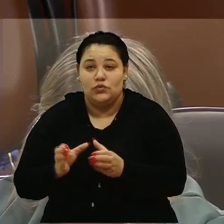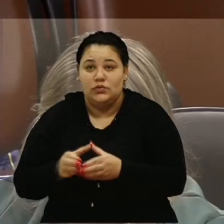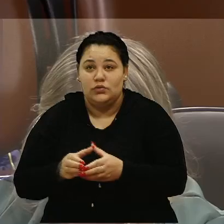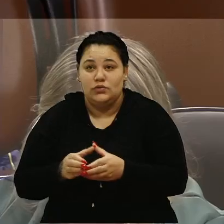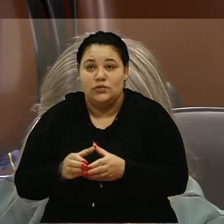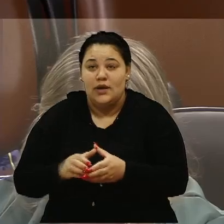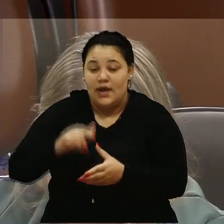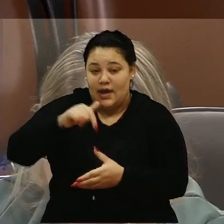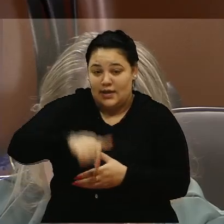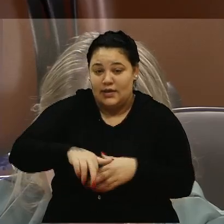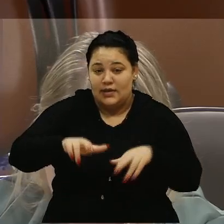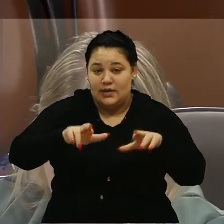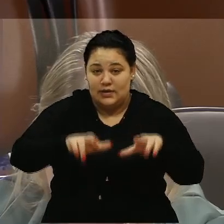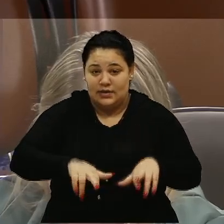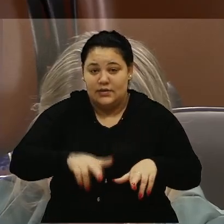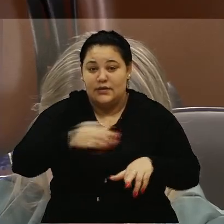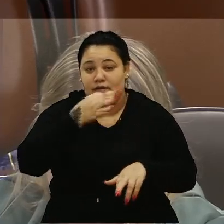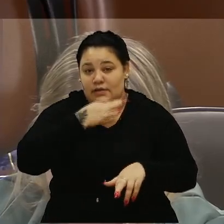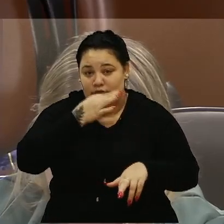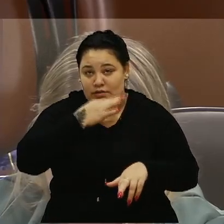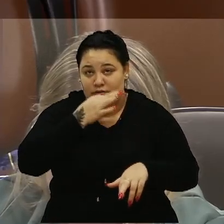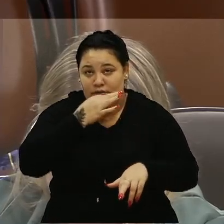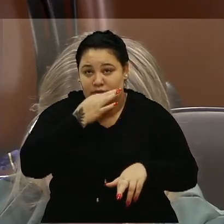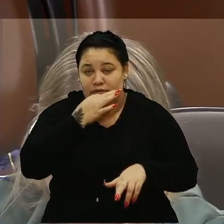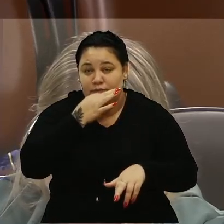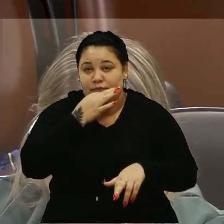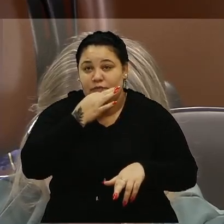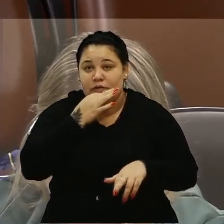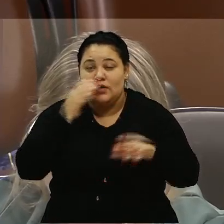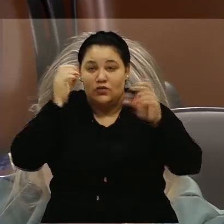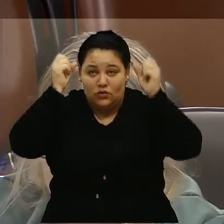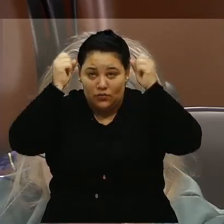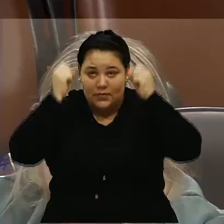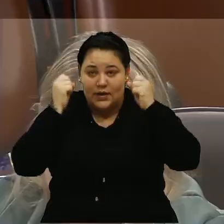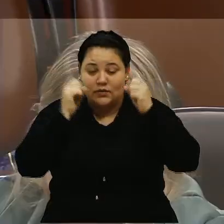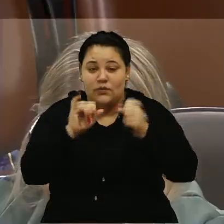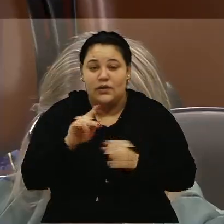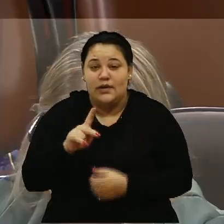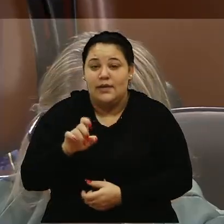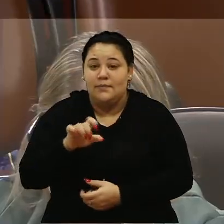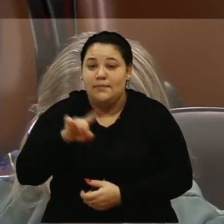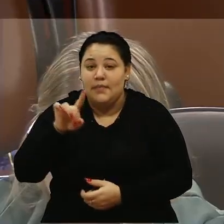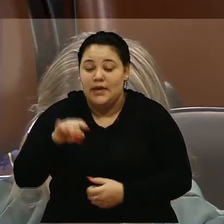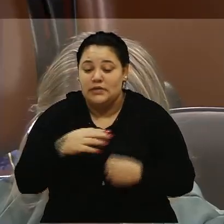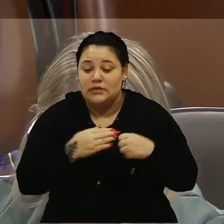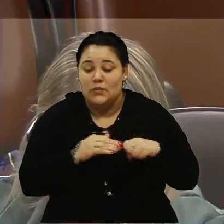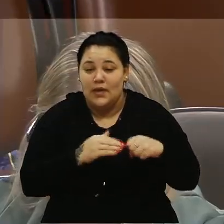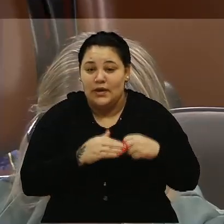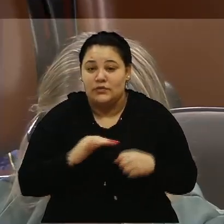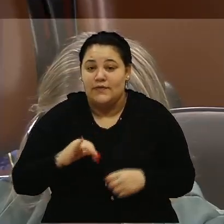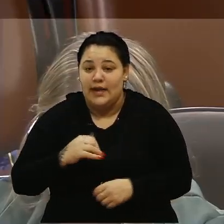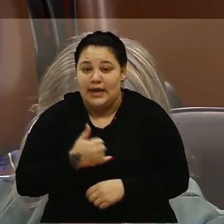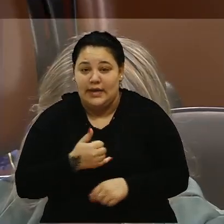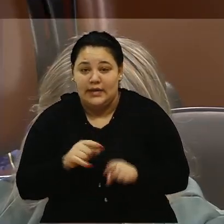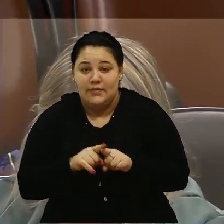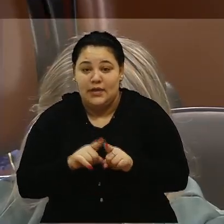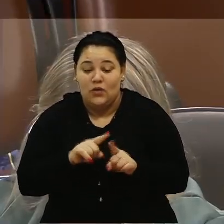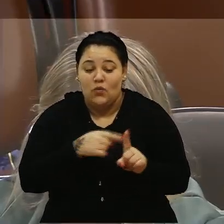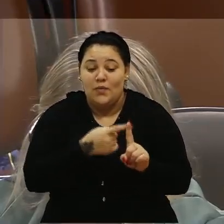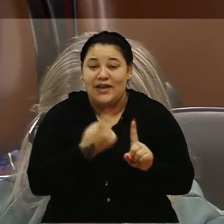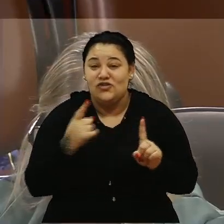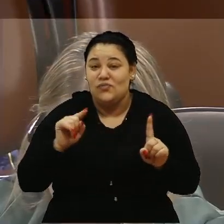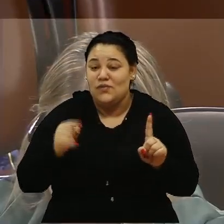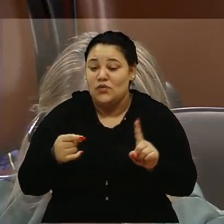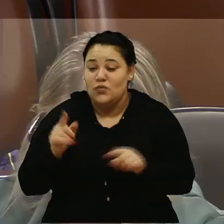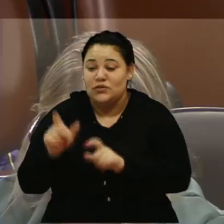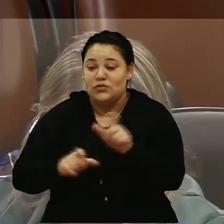aqui da nossa região, que abrange Antônio Prado, Ipê, São Marcos e Vacaria, com mais de 1.000 participantes dos escoteiros.